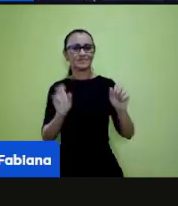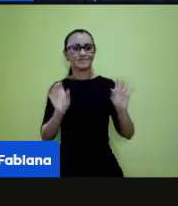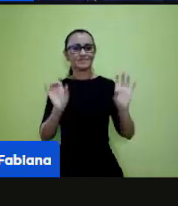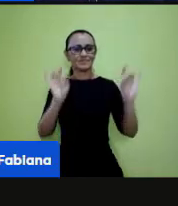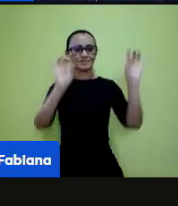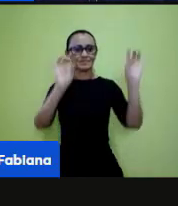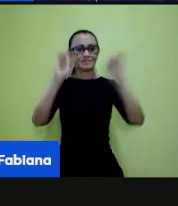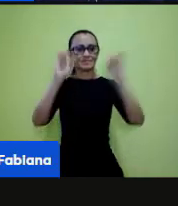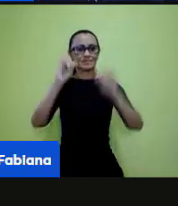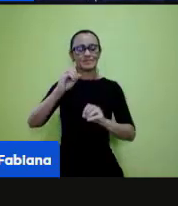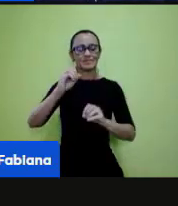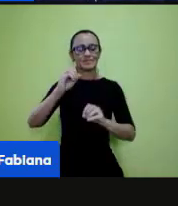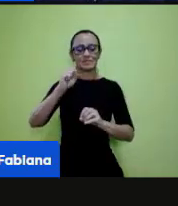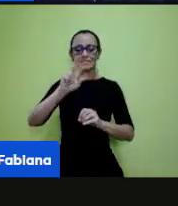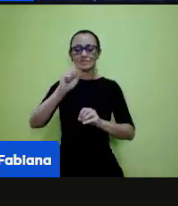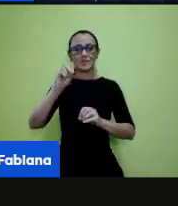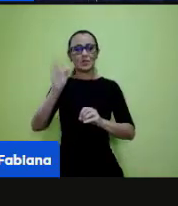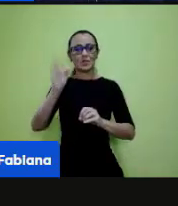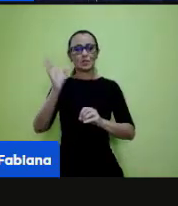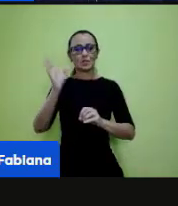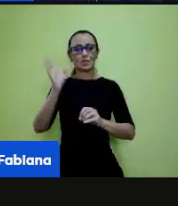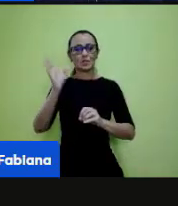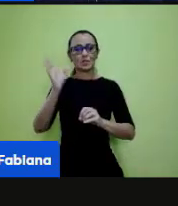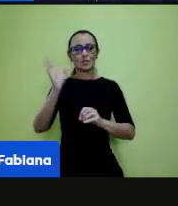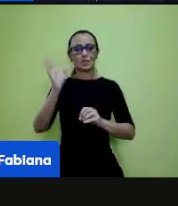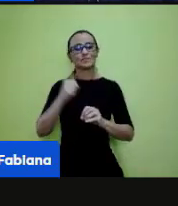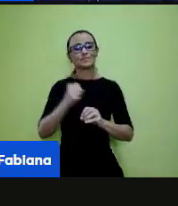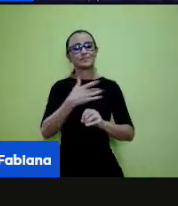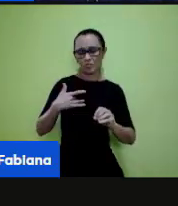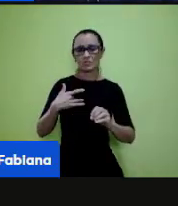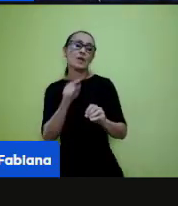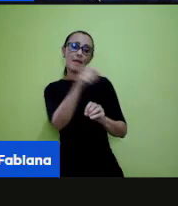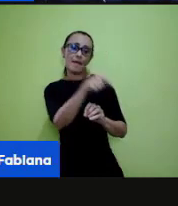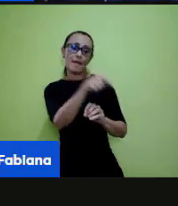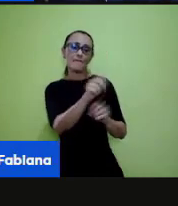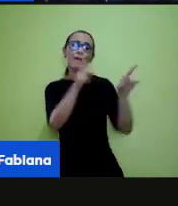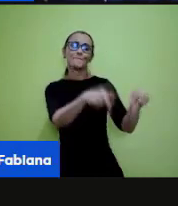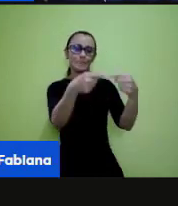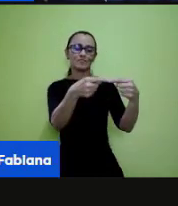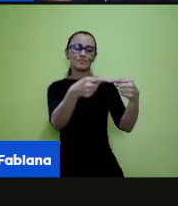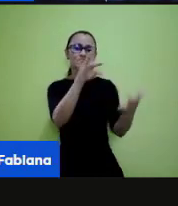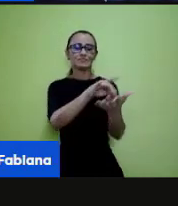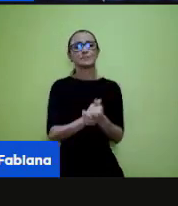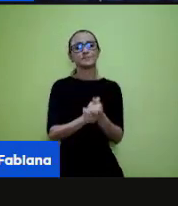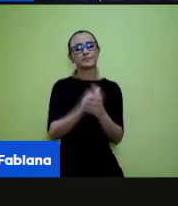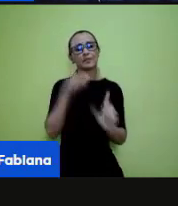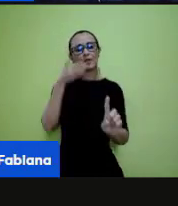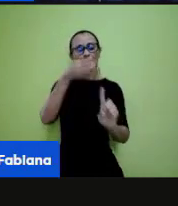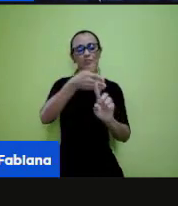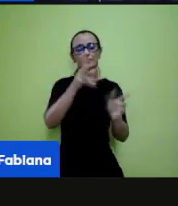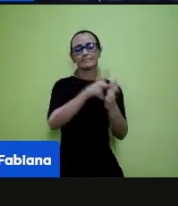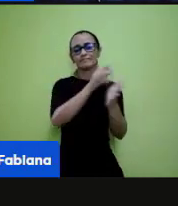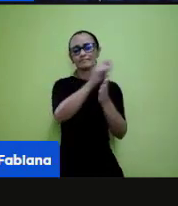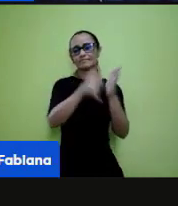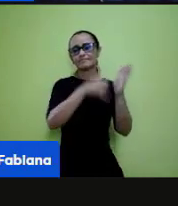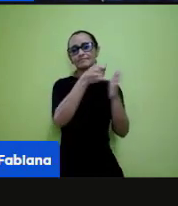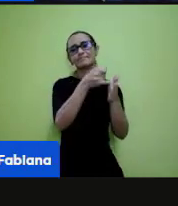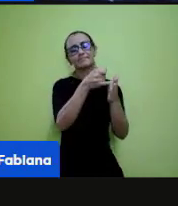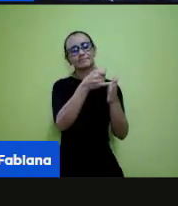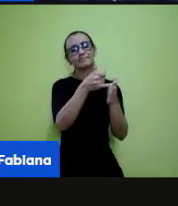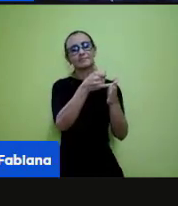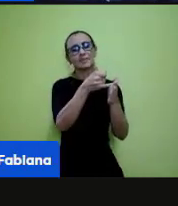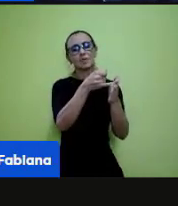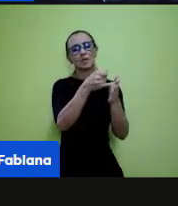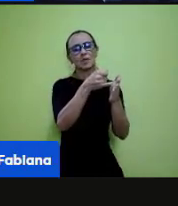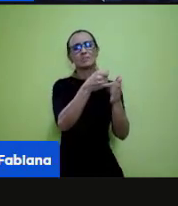Luz, que diz: saúde pública não se faz para o povo e sim com o povo. Instituir a cultura